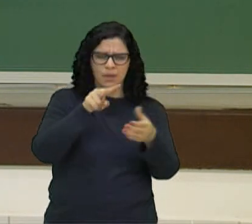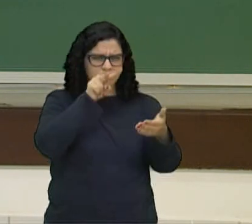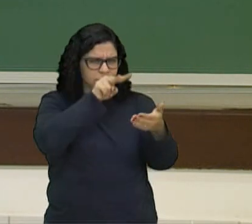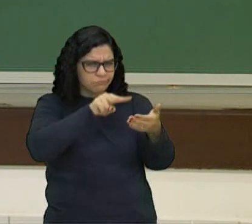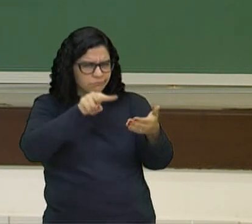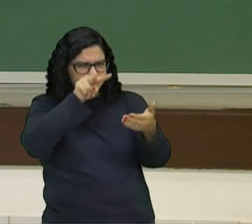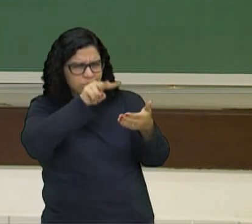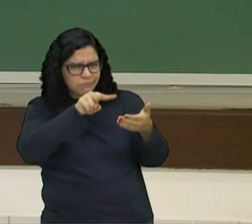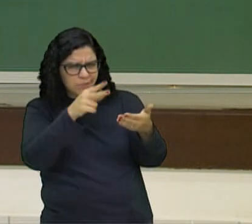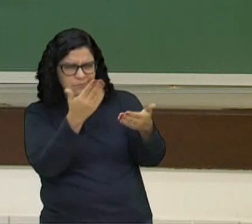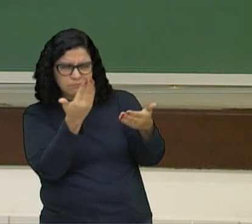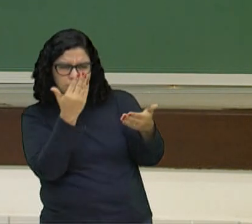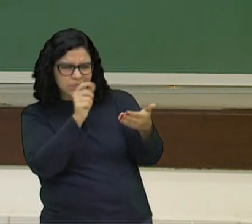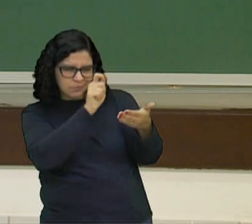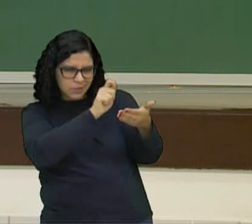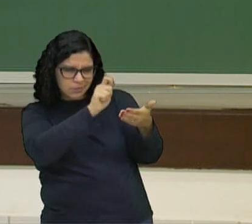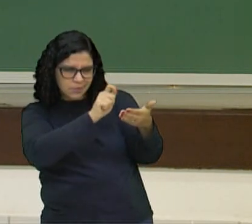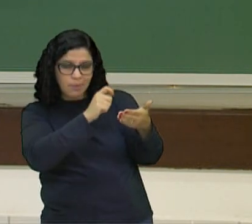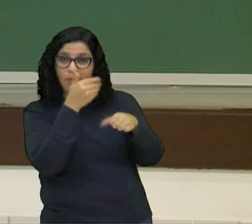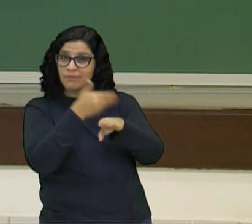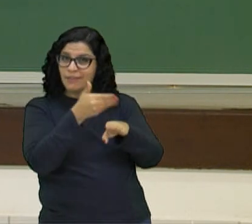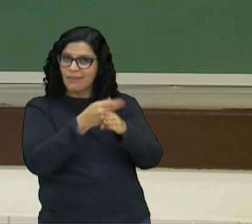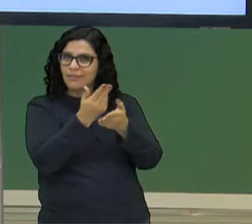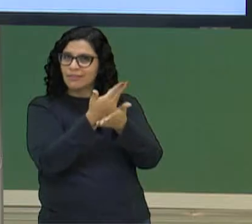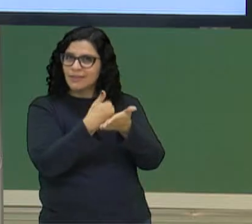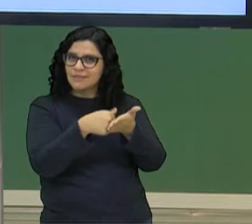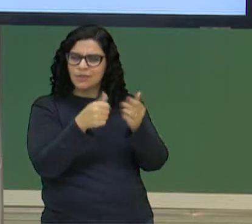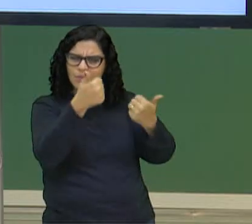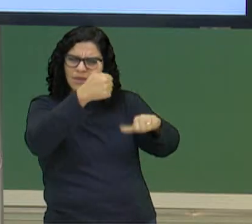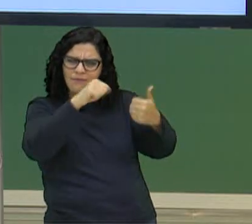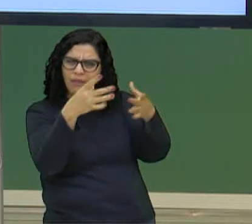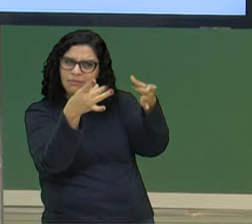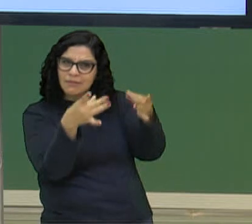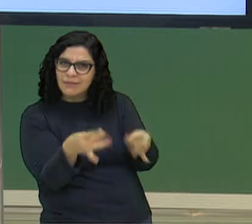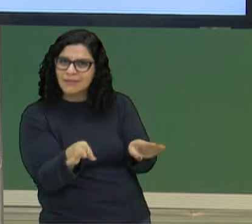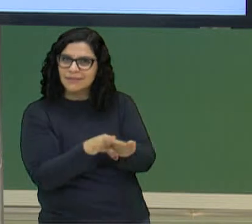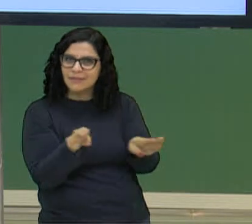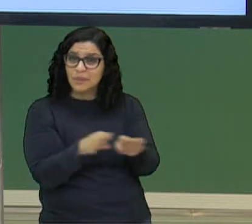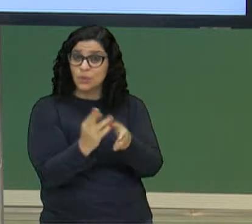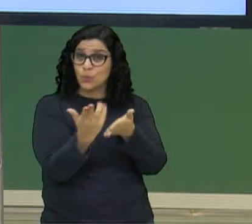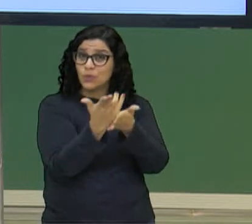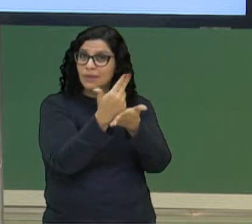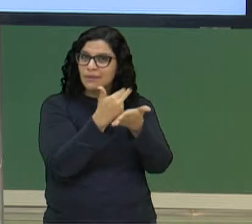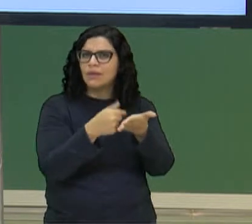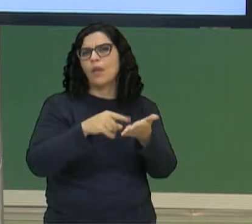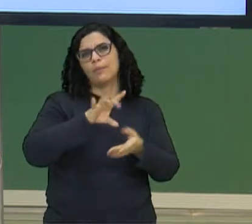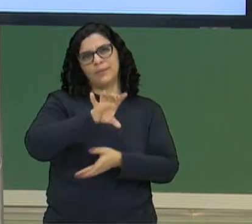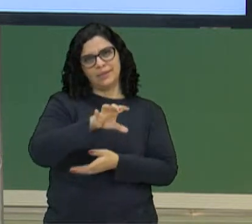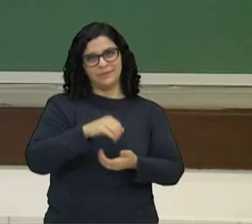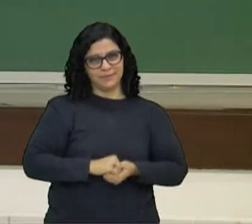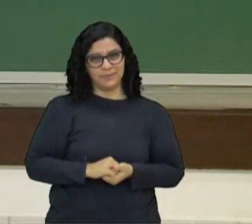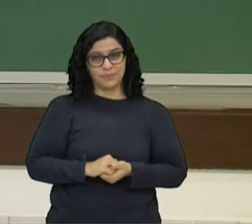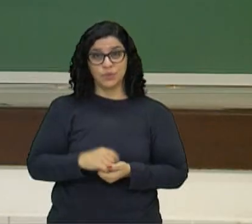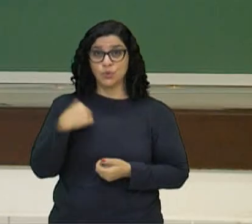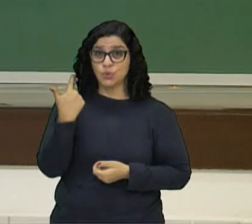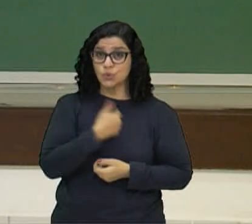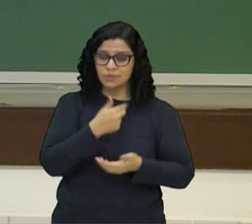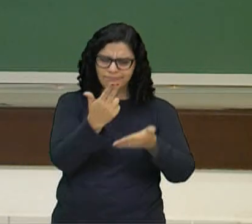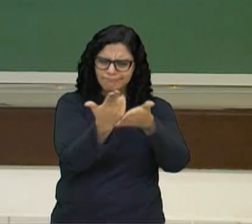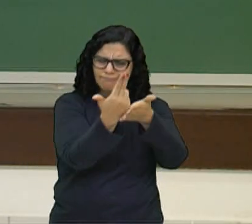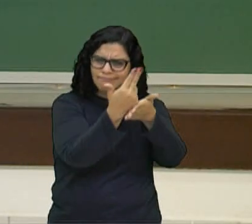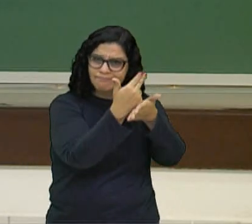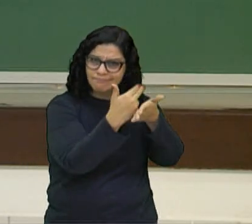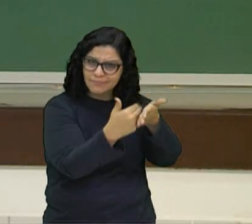observar, para você ilustrar, para você treinar a sua capacidade de analisar detalhes. A ilustração serve para isso. Quando nós